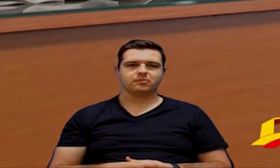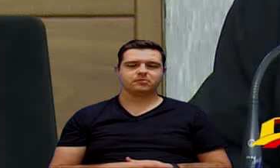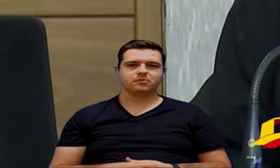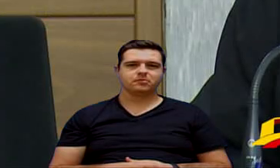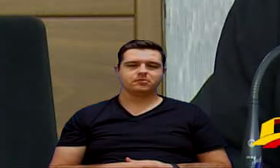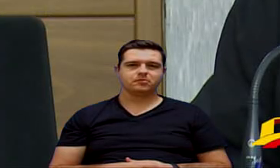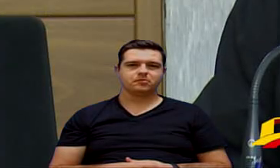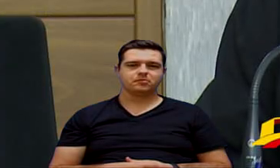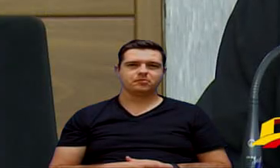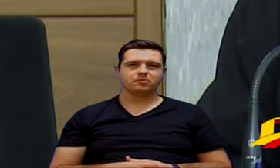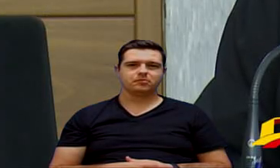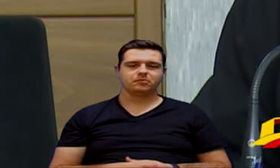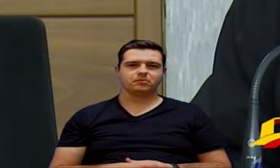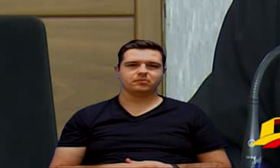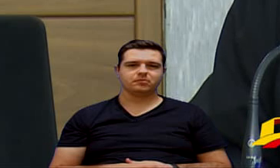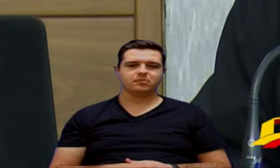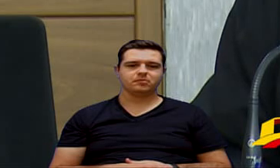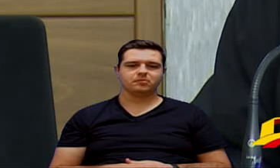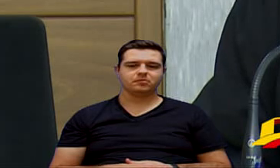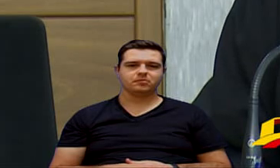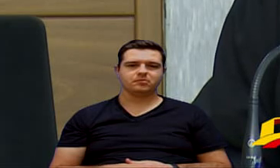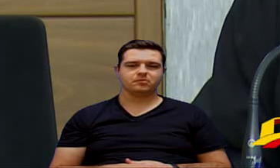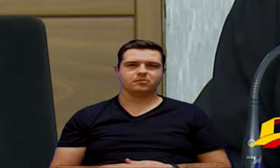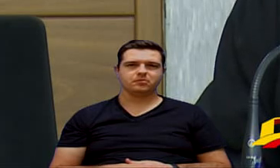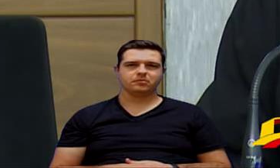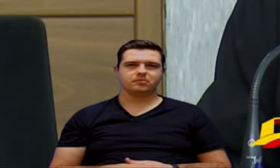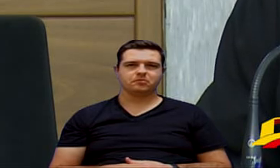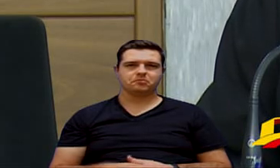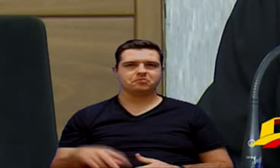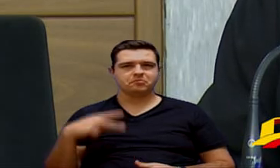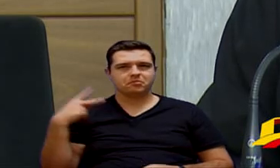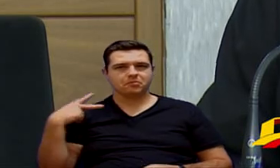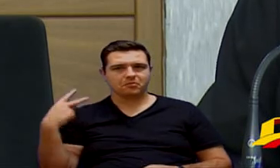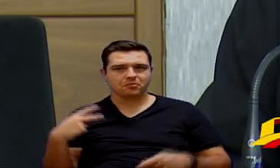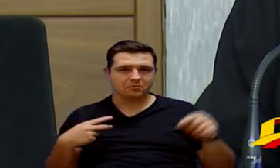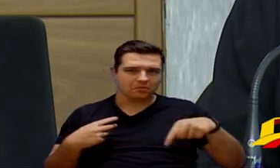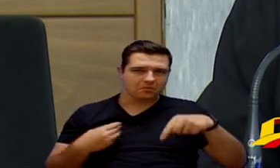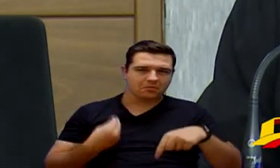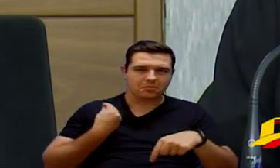Vereador Cícero João, a presença, por favor.